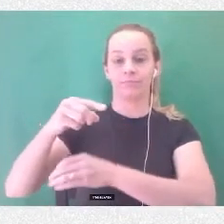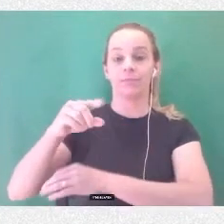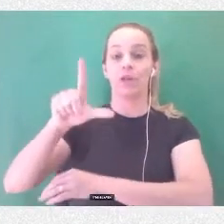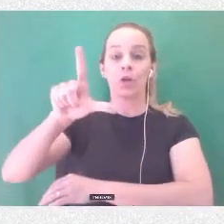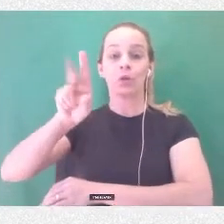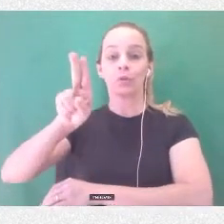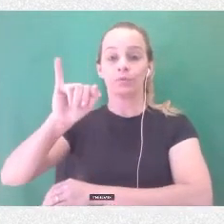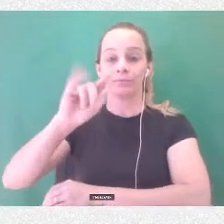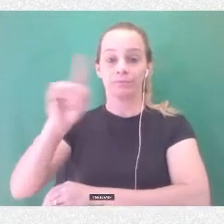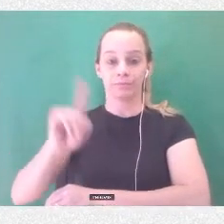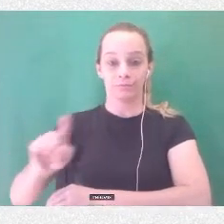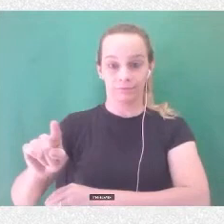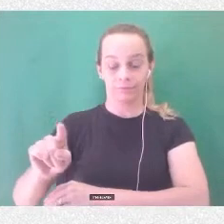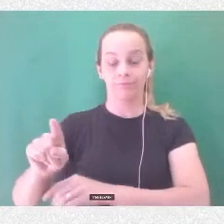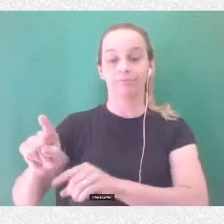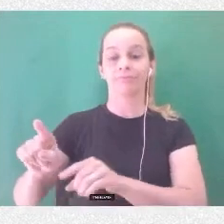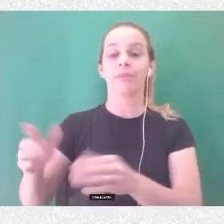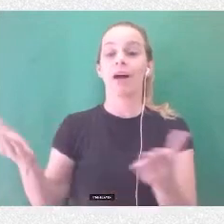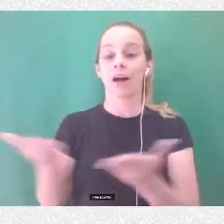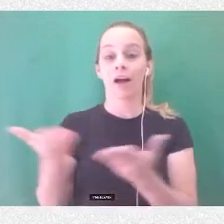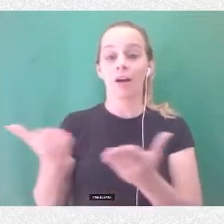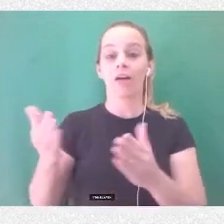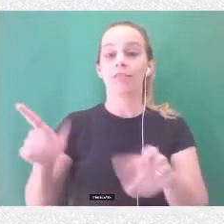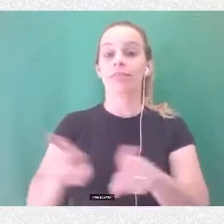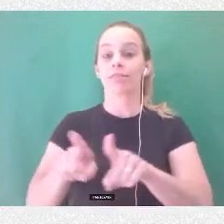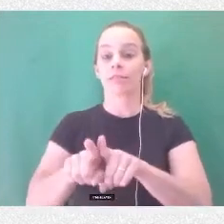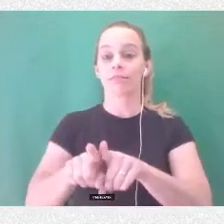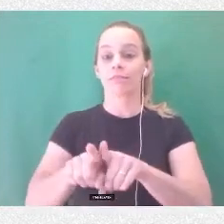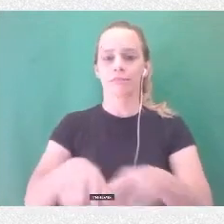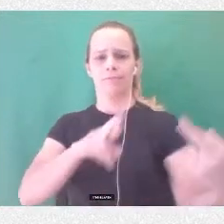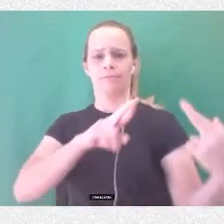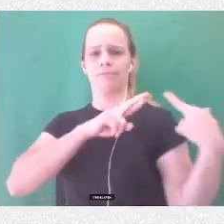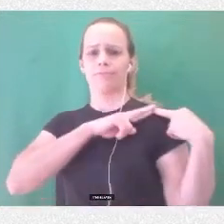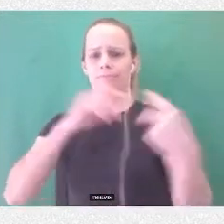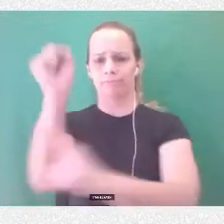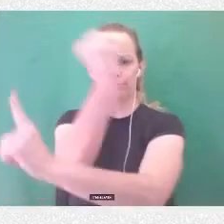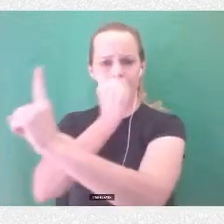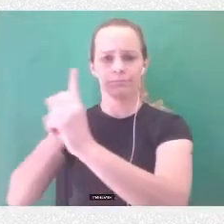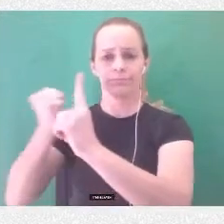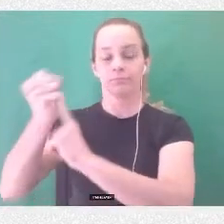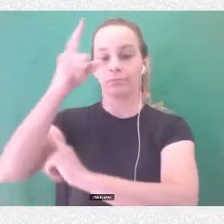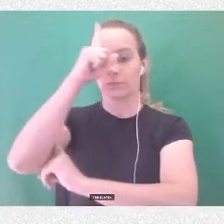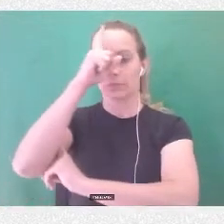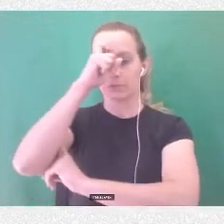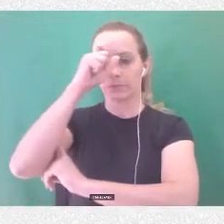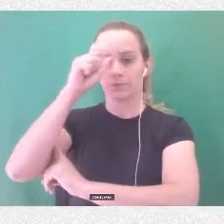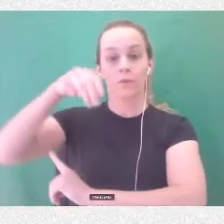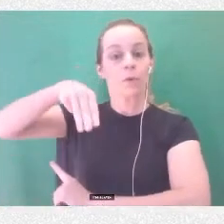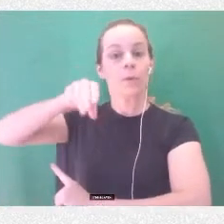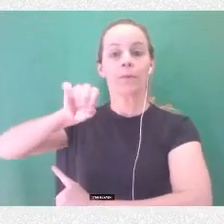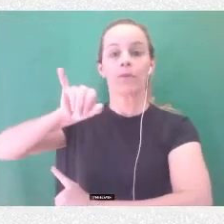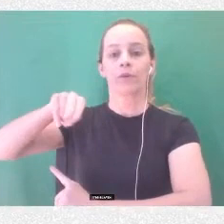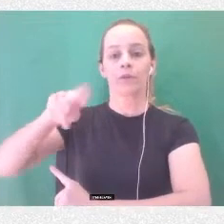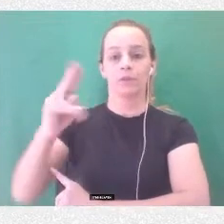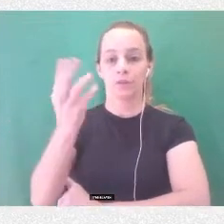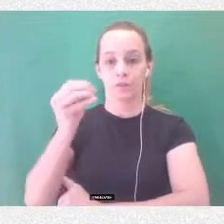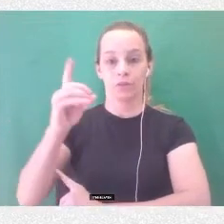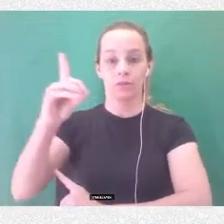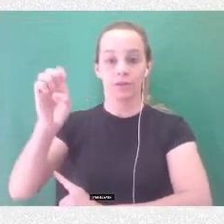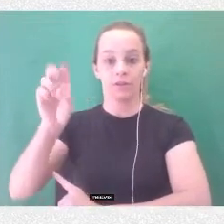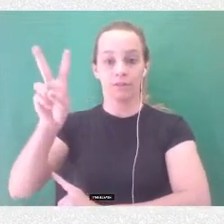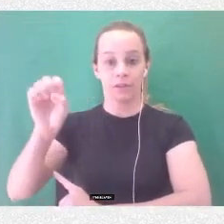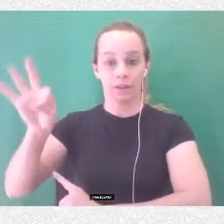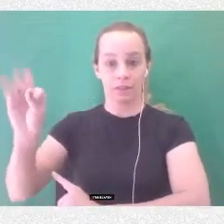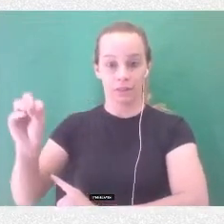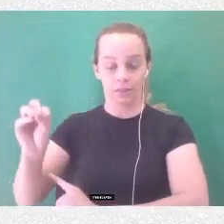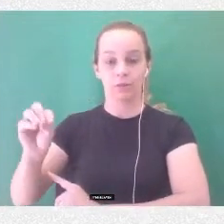Panhassuti, como o superintendente de responsabilidade social do Hospital Moinhos de Vento, senhor Luiz